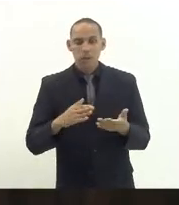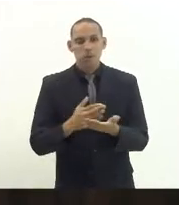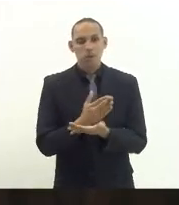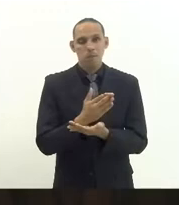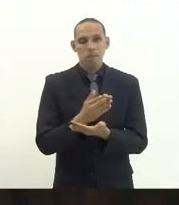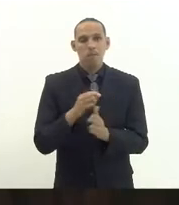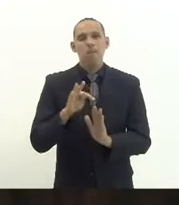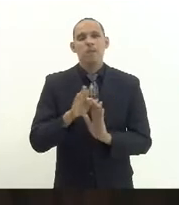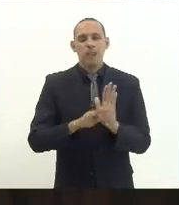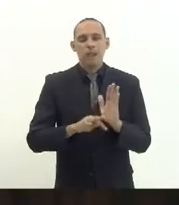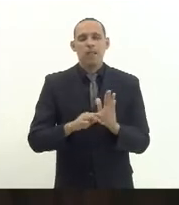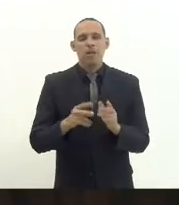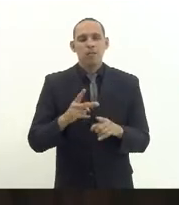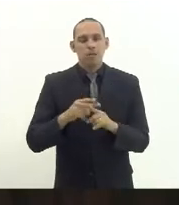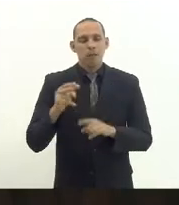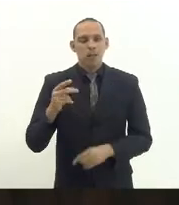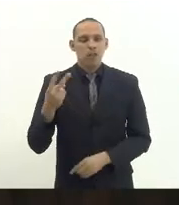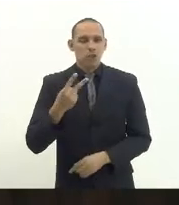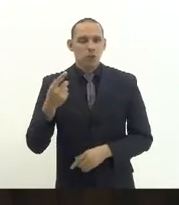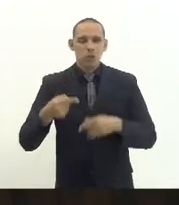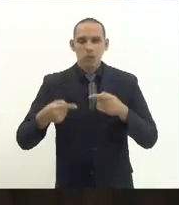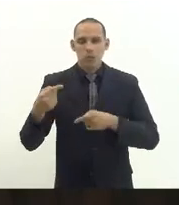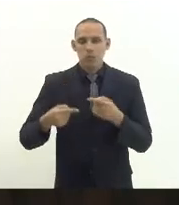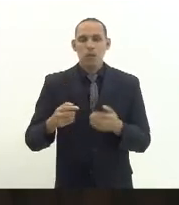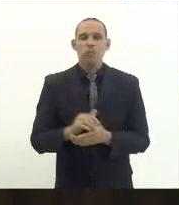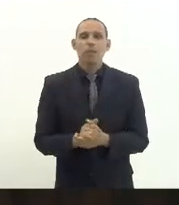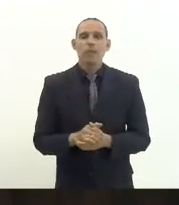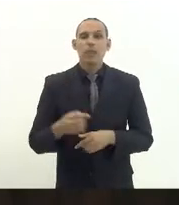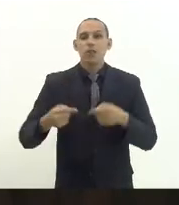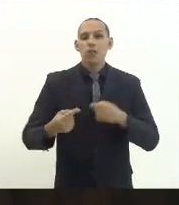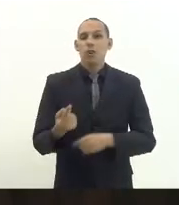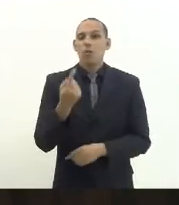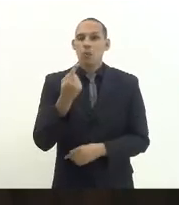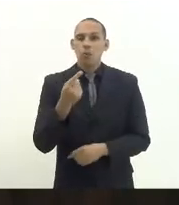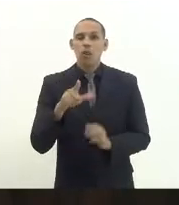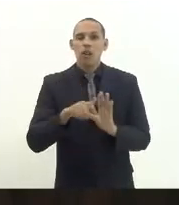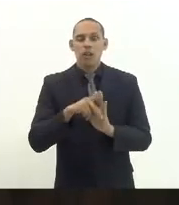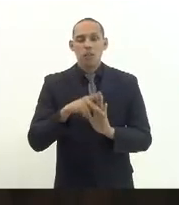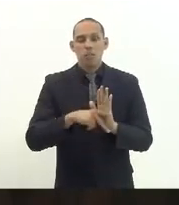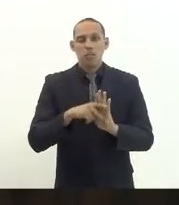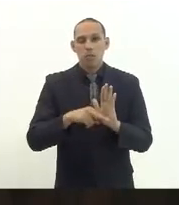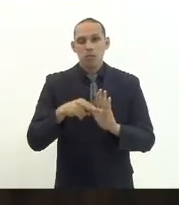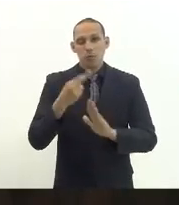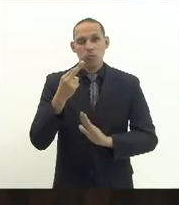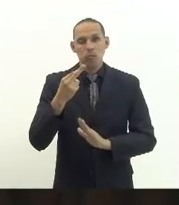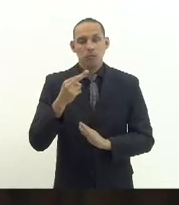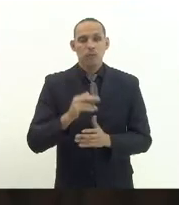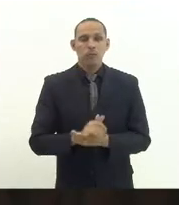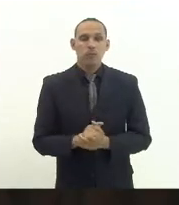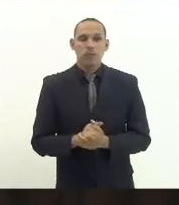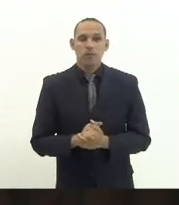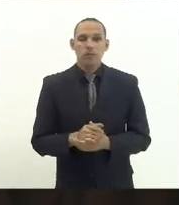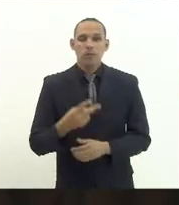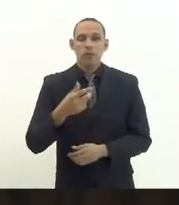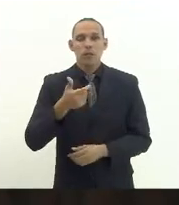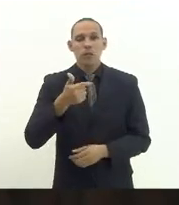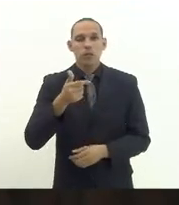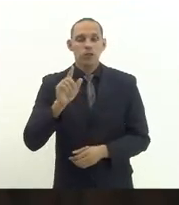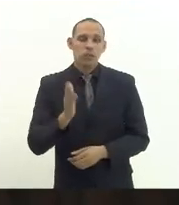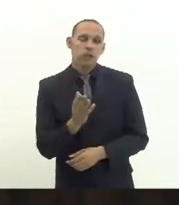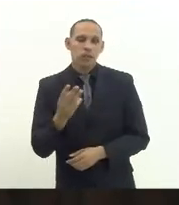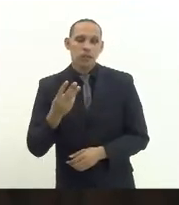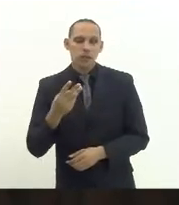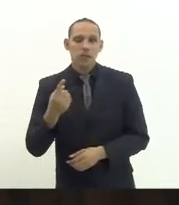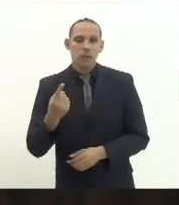aprovado a redação do vencido para segunda discussão a discussão única pode a solução em 1231 de